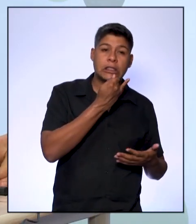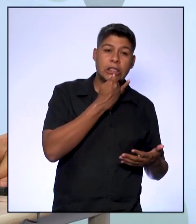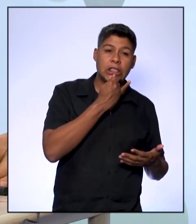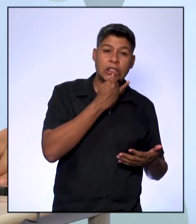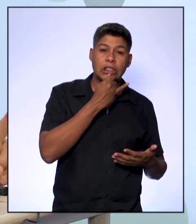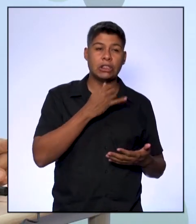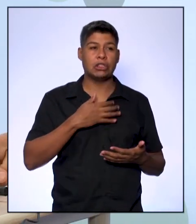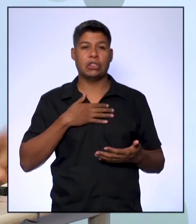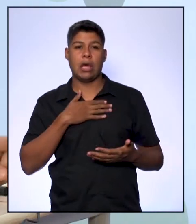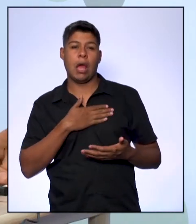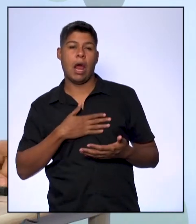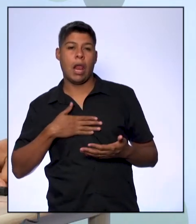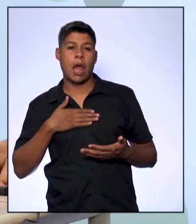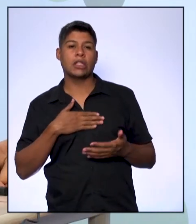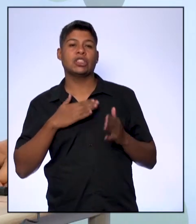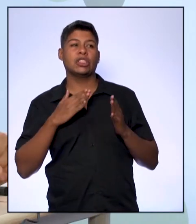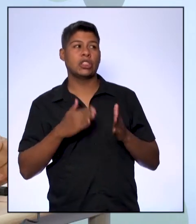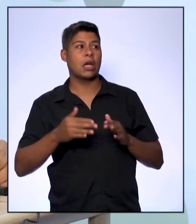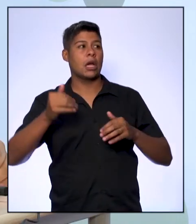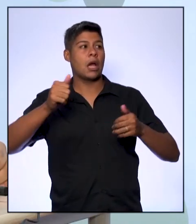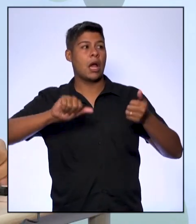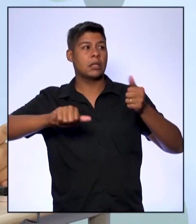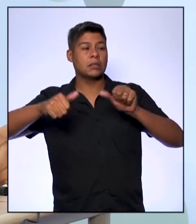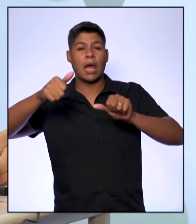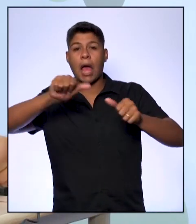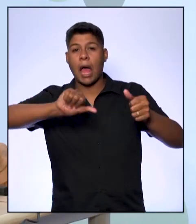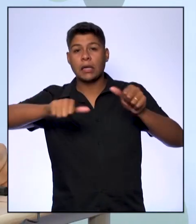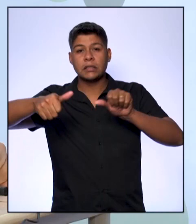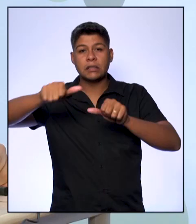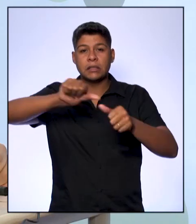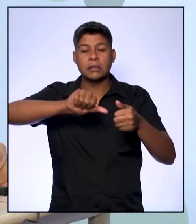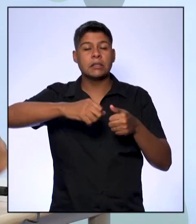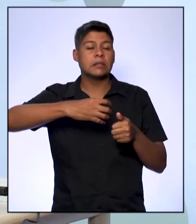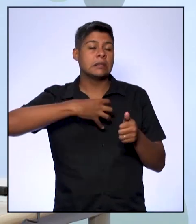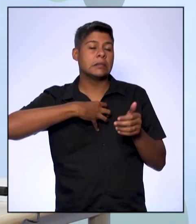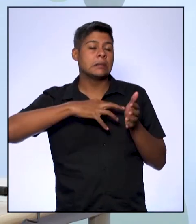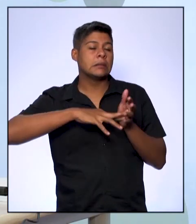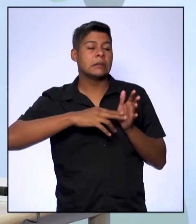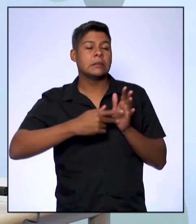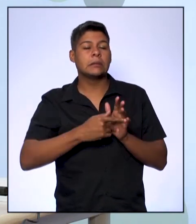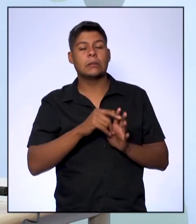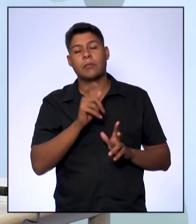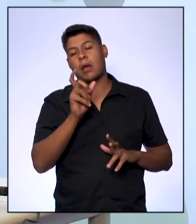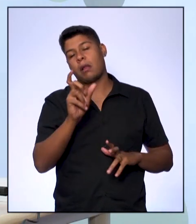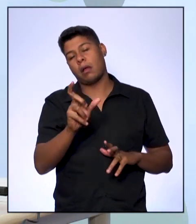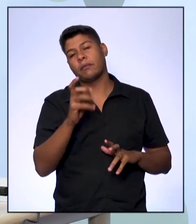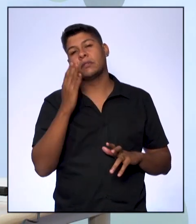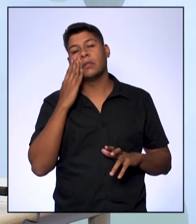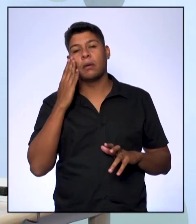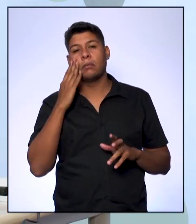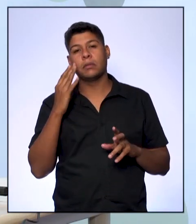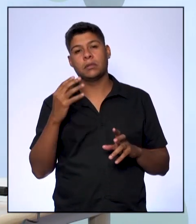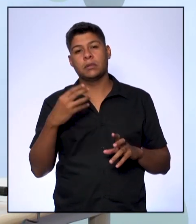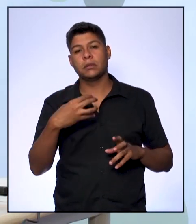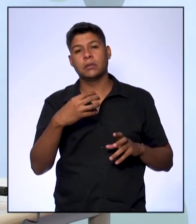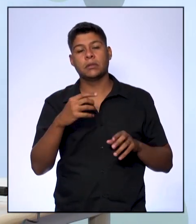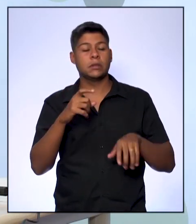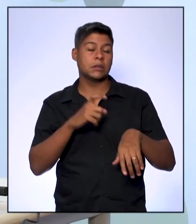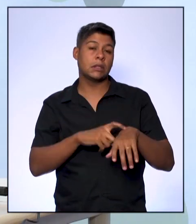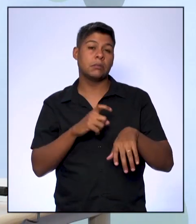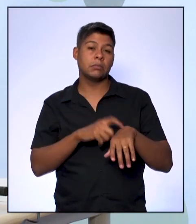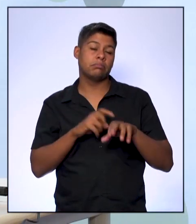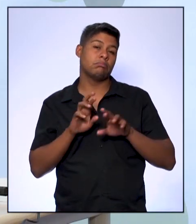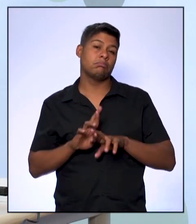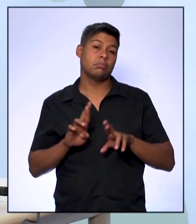hora estou alegre para fazer uma análise aqui do significado dessas duas palavras então são momentos efêmeros aí nessa